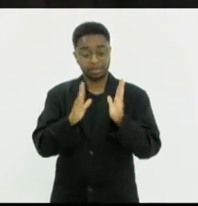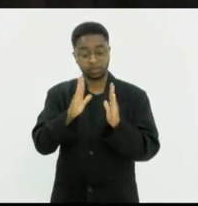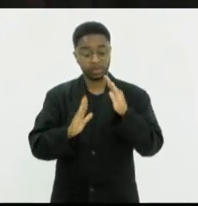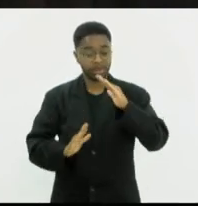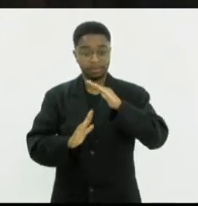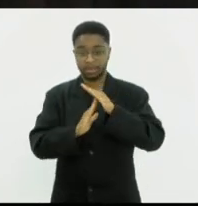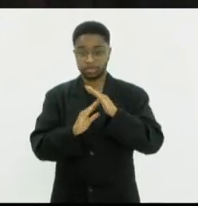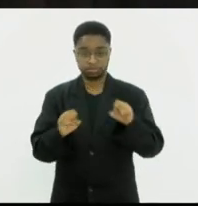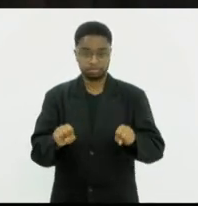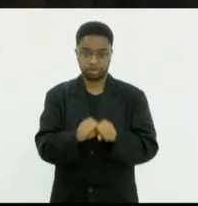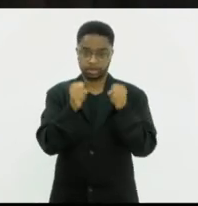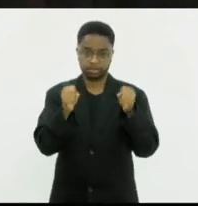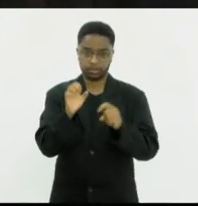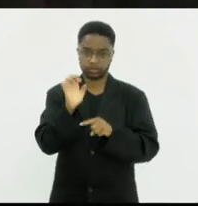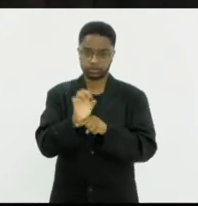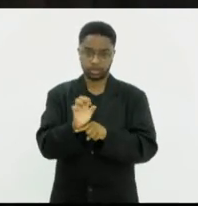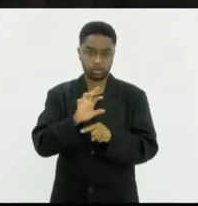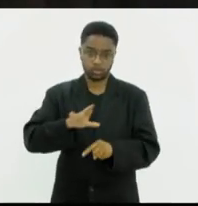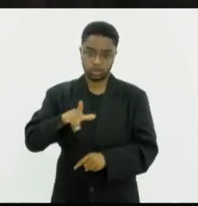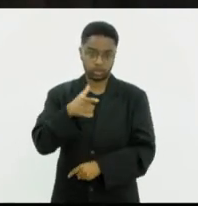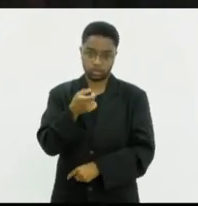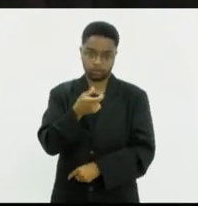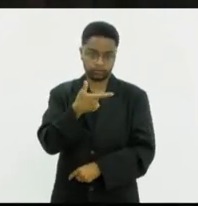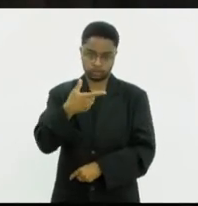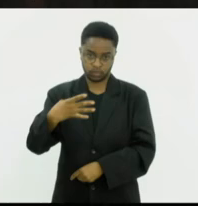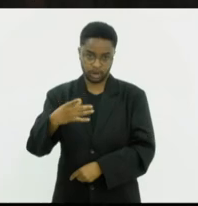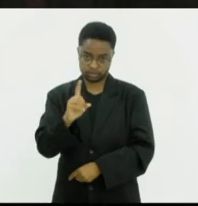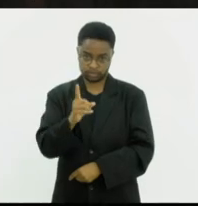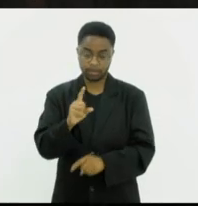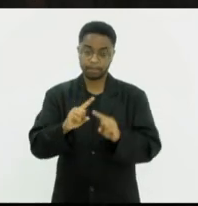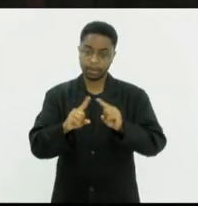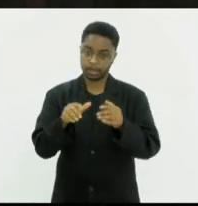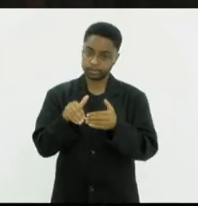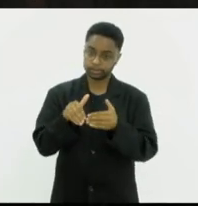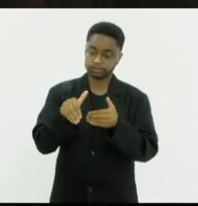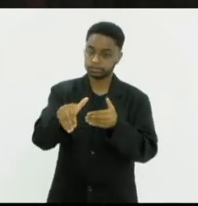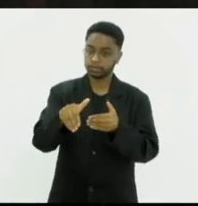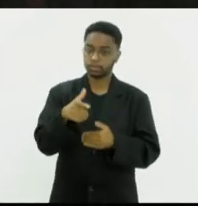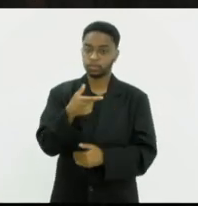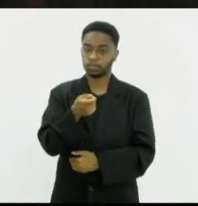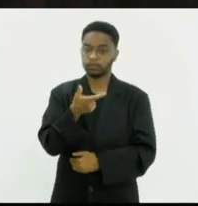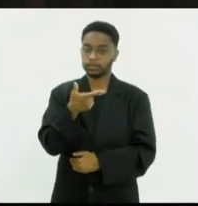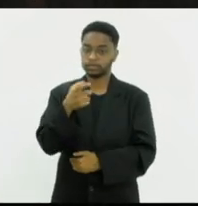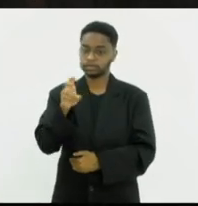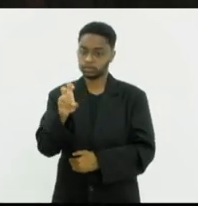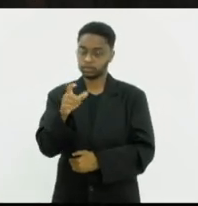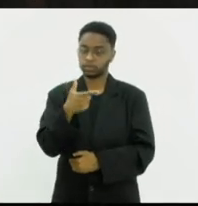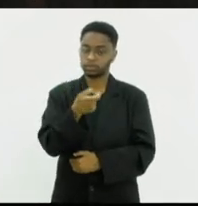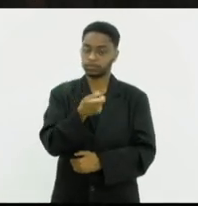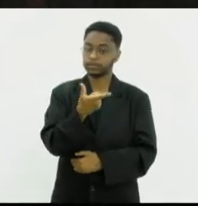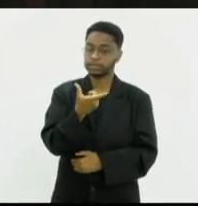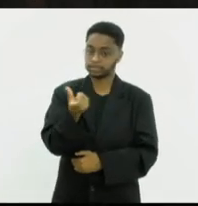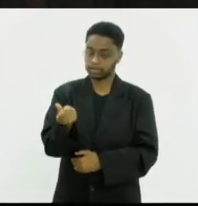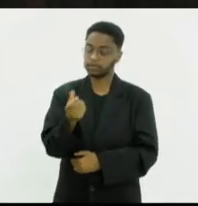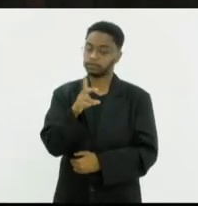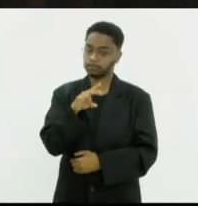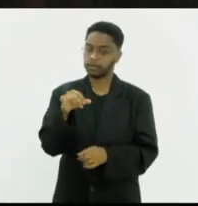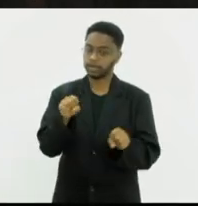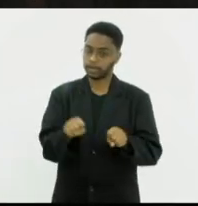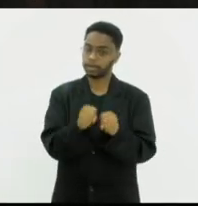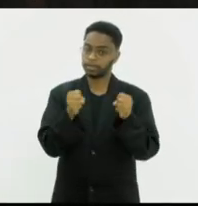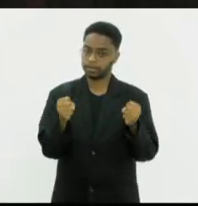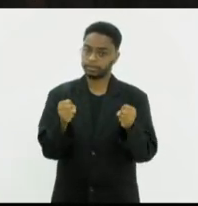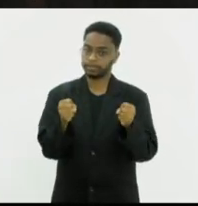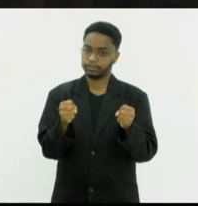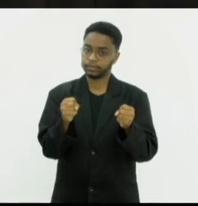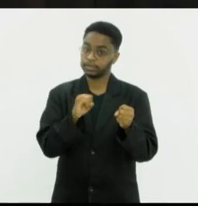em 24, mas será em 25 ou 26. É questão de data, se é neste